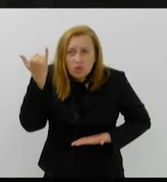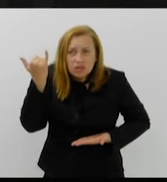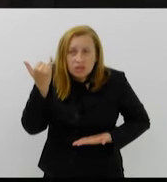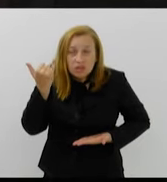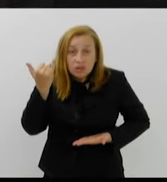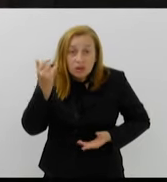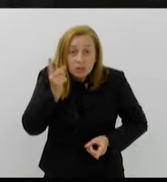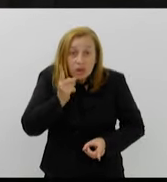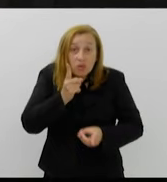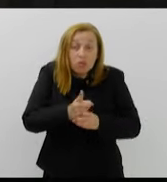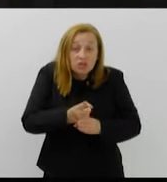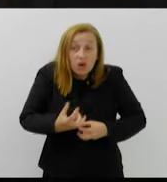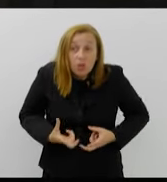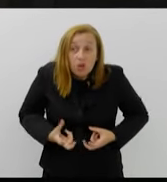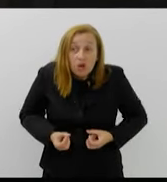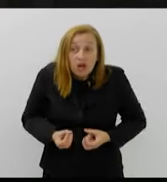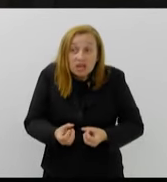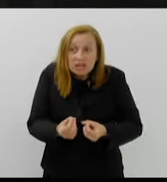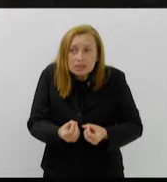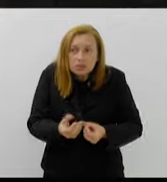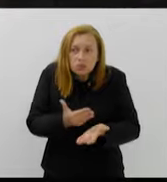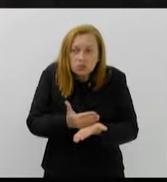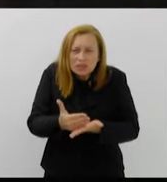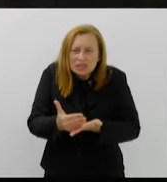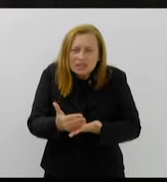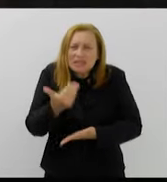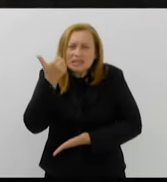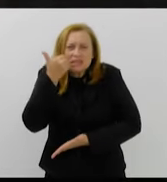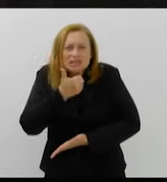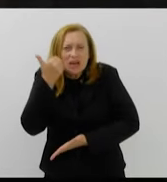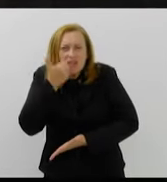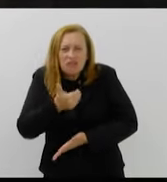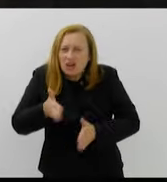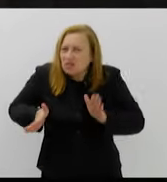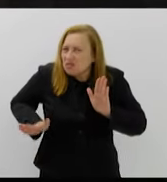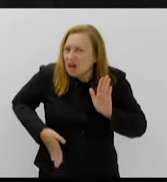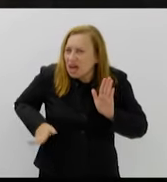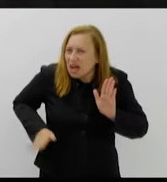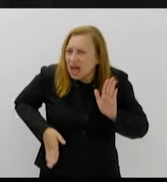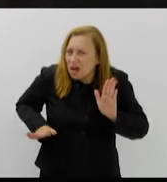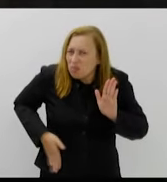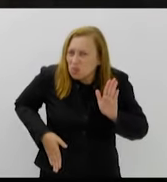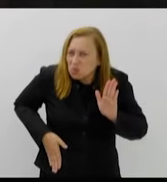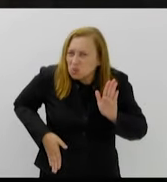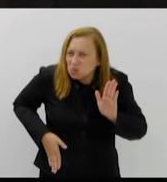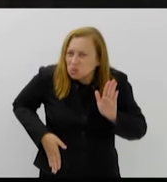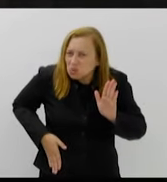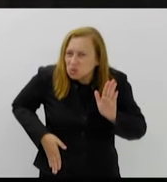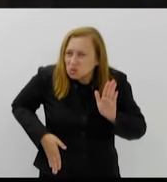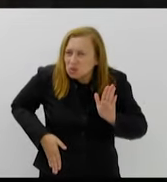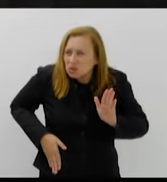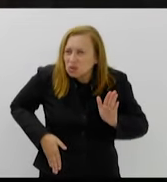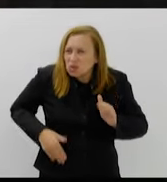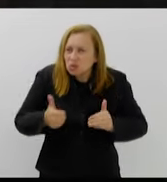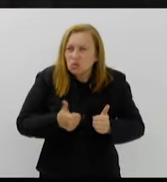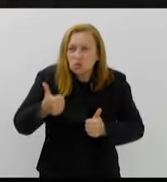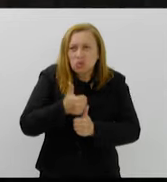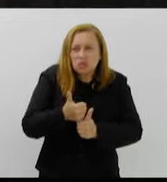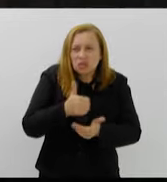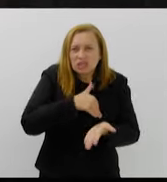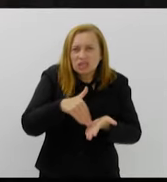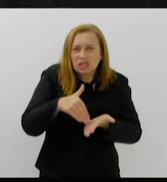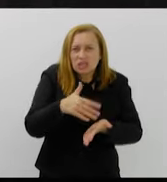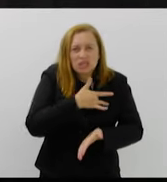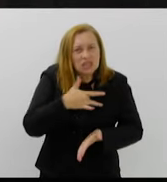o câncer no seu início esse Marginal vagabundo salaf subsecretário de Saúde de